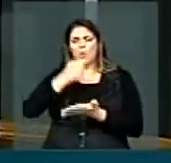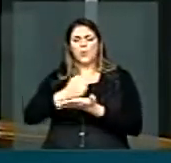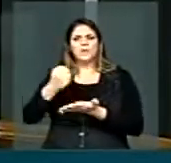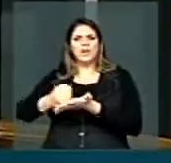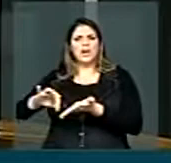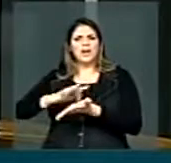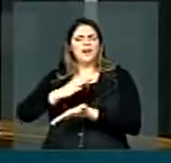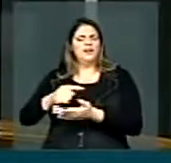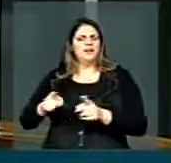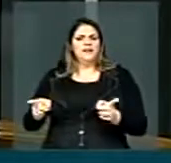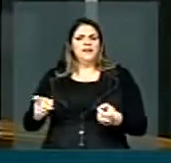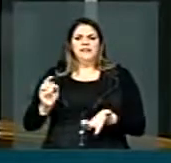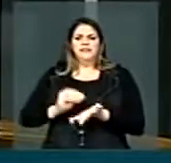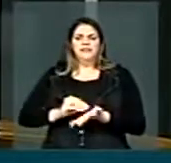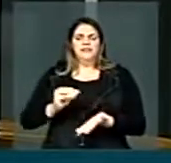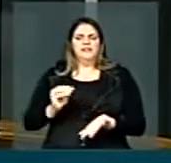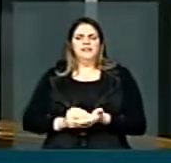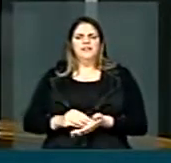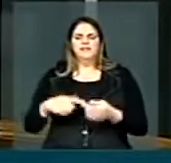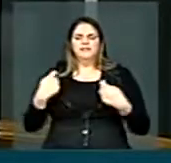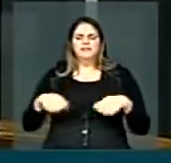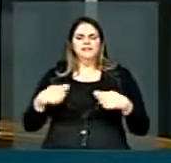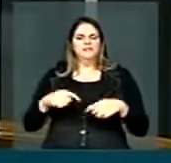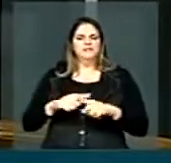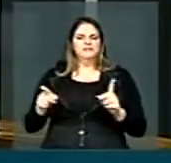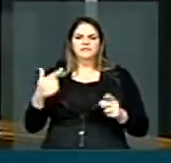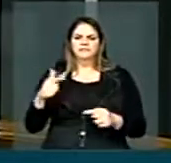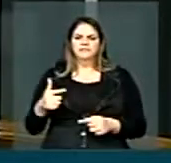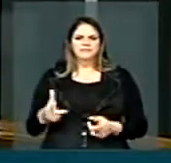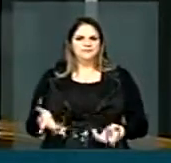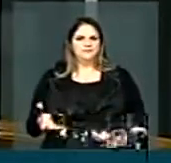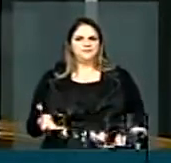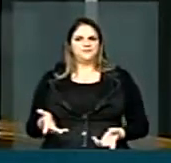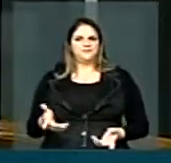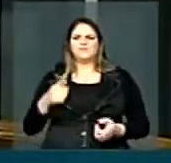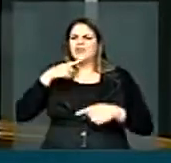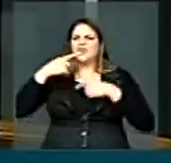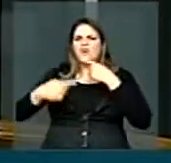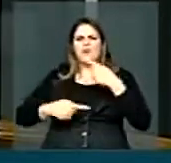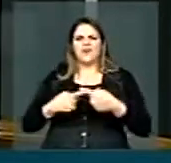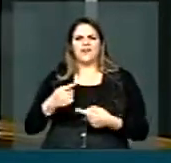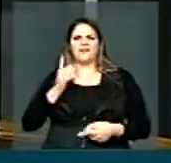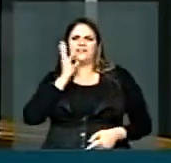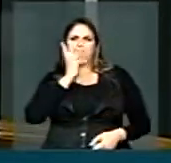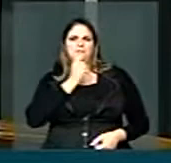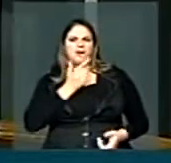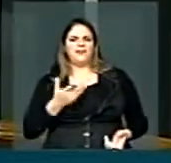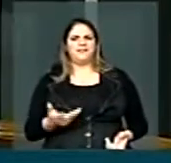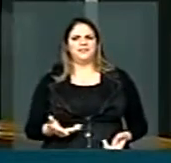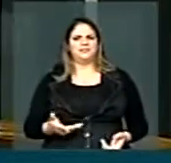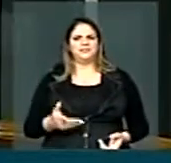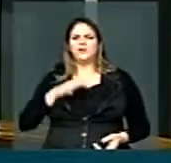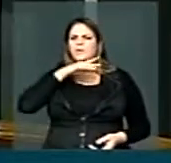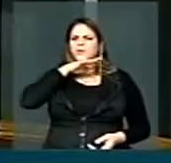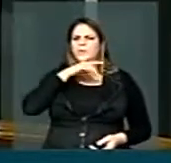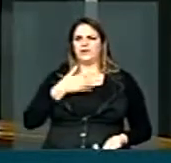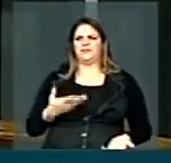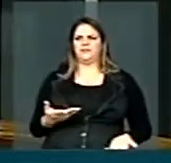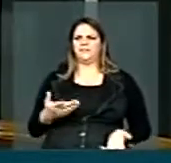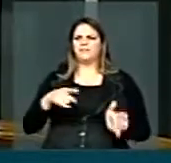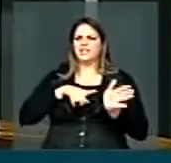Pessoa precisa, não é atendida, é atendida com o faz de contas que atendeu. Ah, os